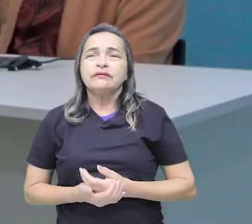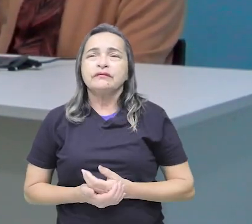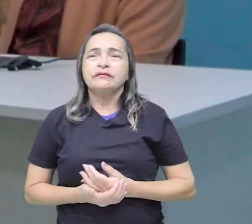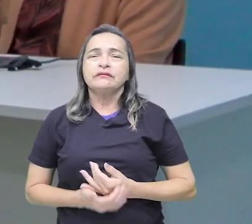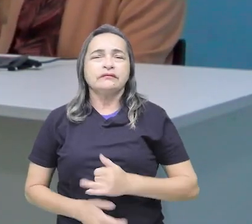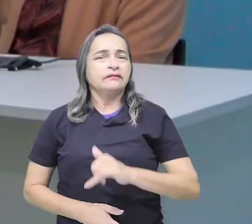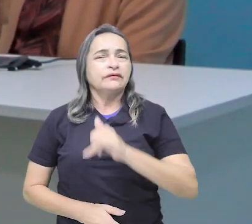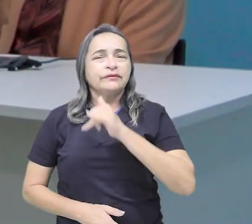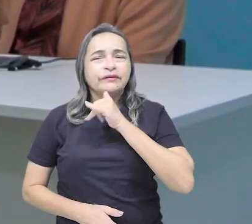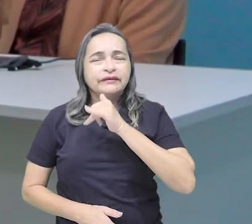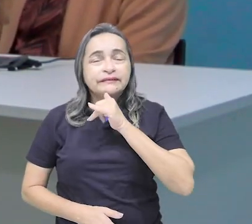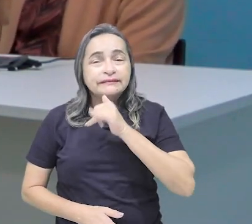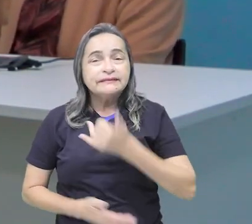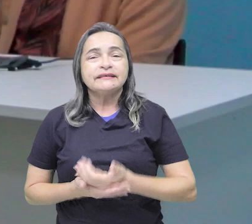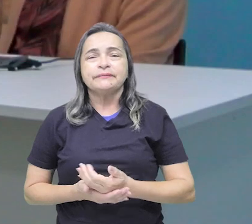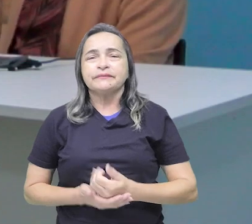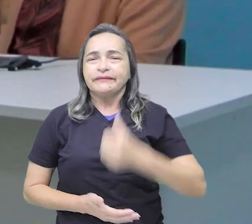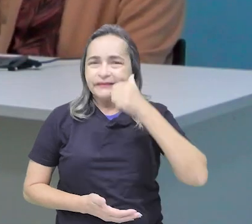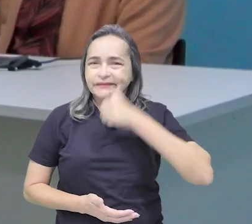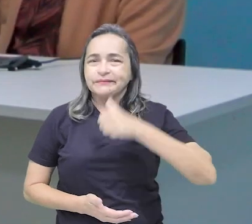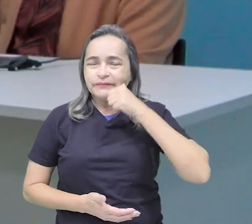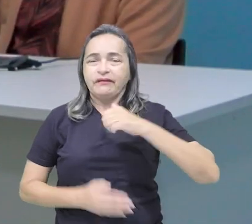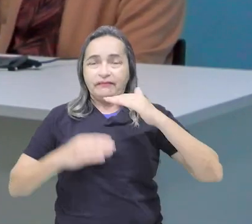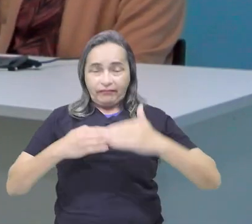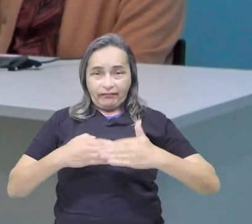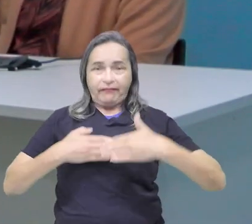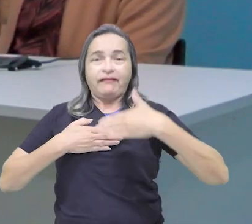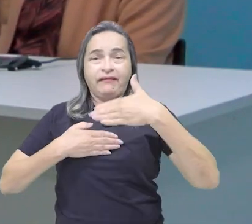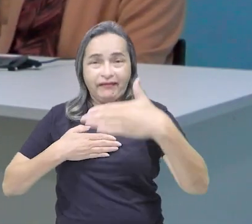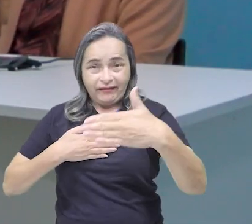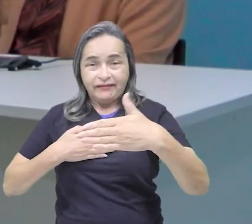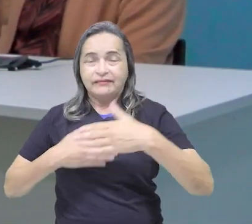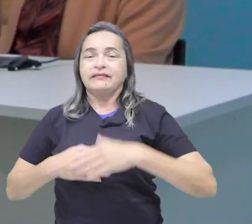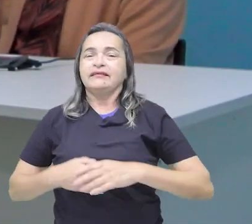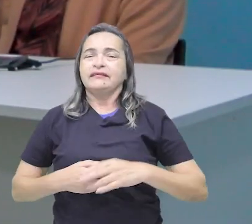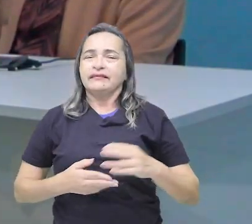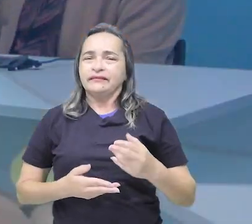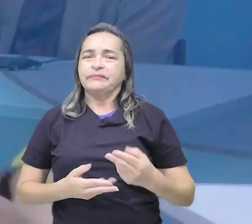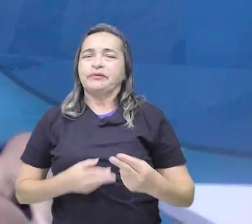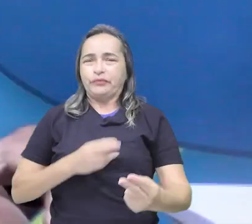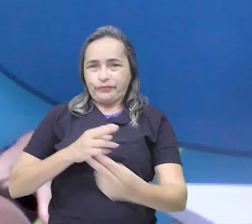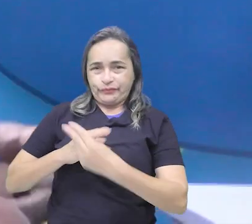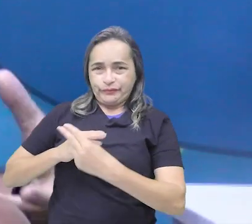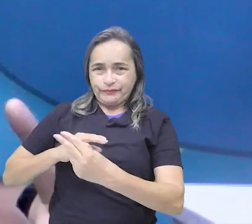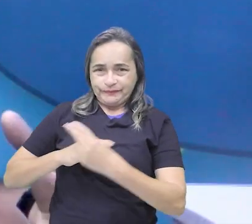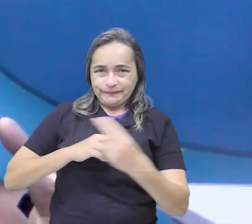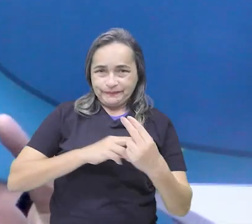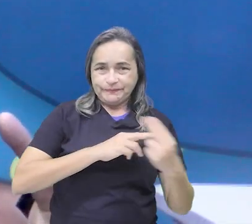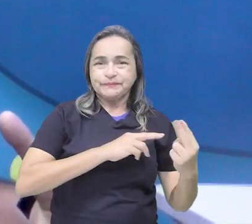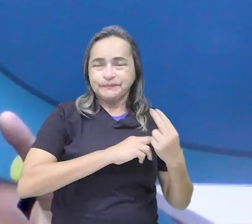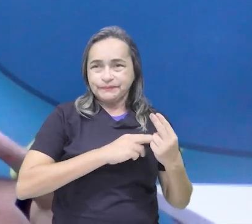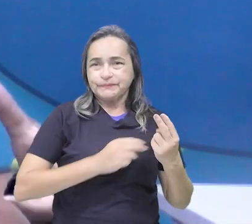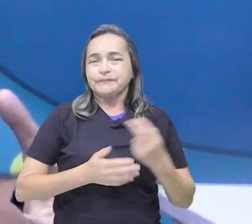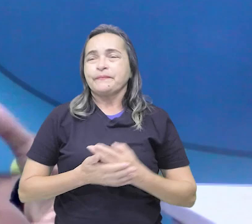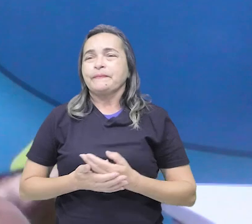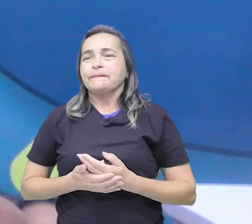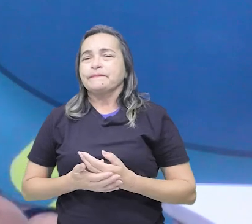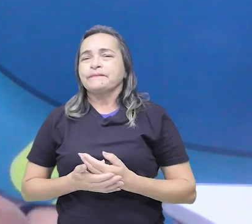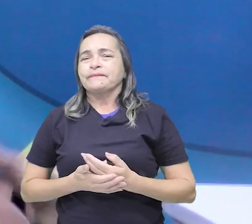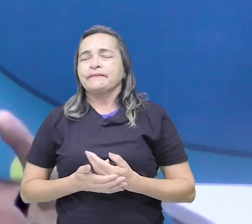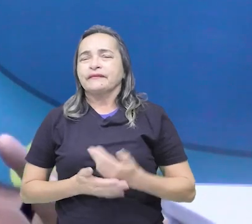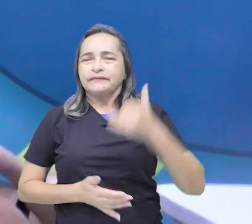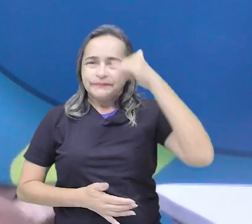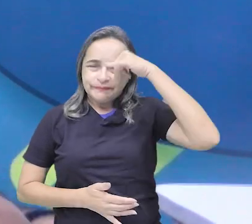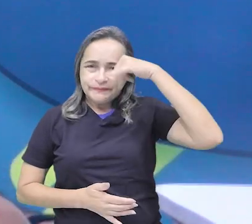mulheres estão muito mais à nossa frente, elas procuram sua forma de cuidado, né? as campanhas de prevenções vêm,